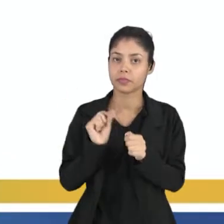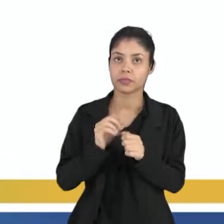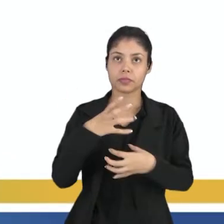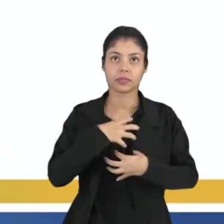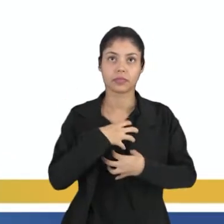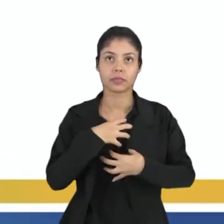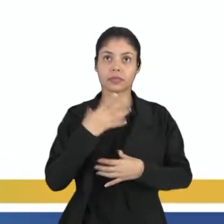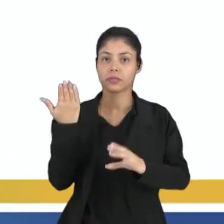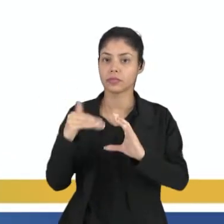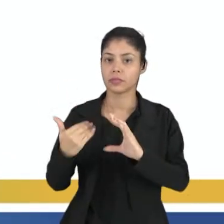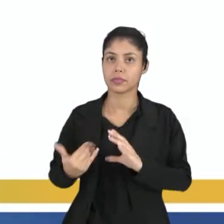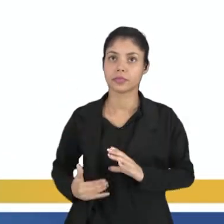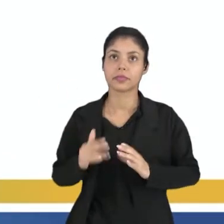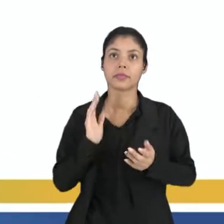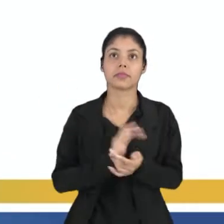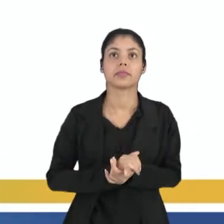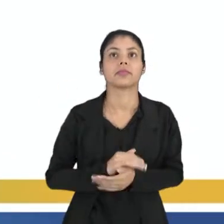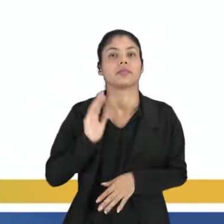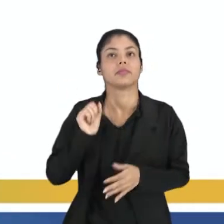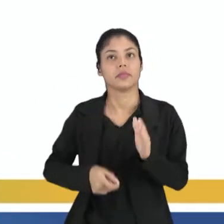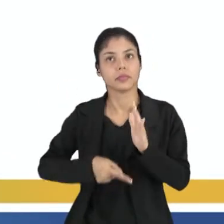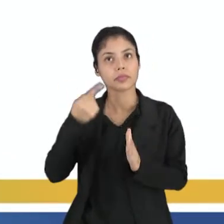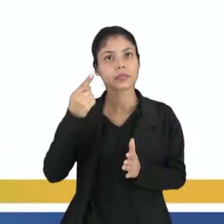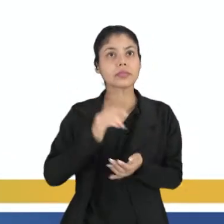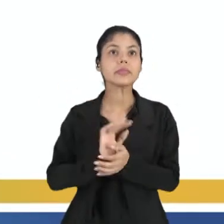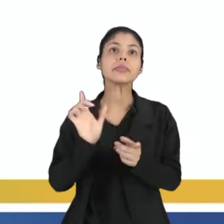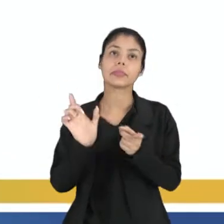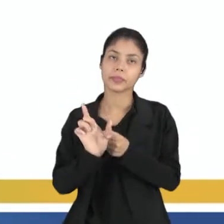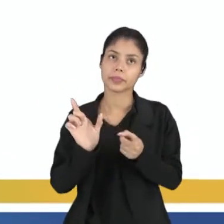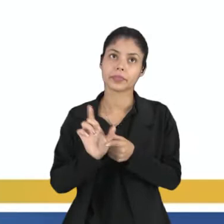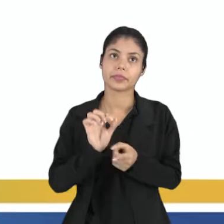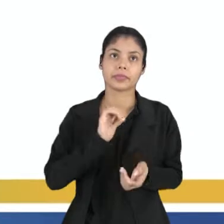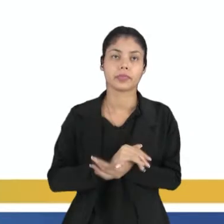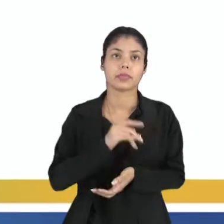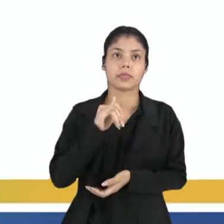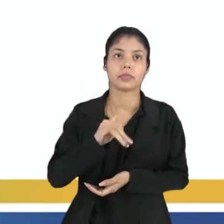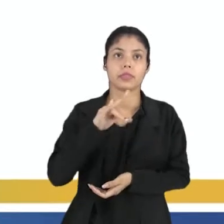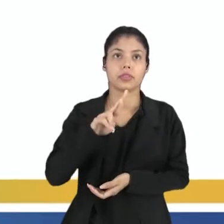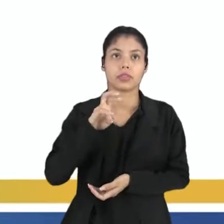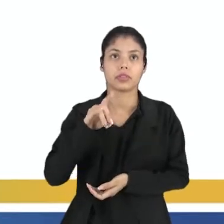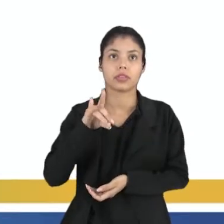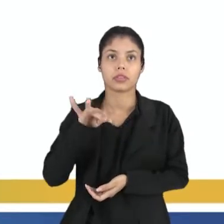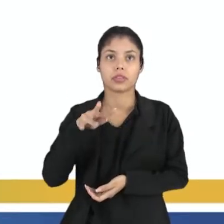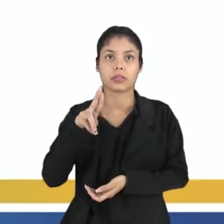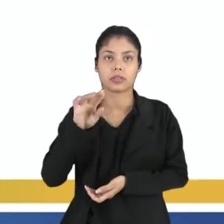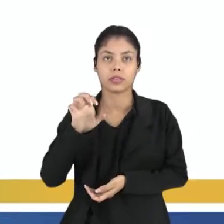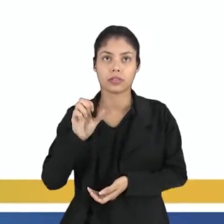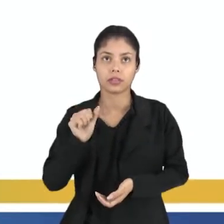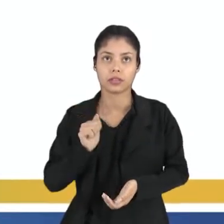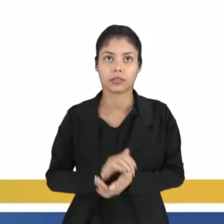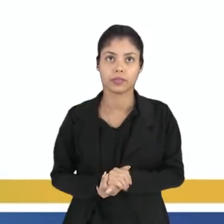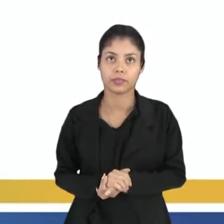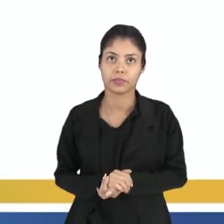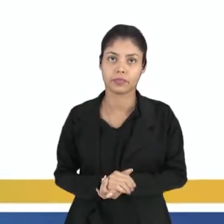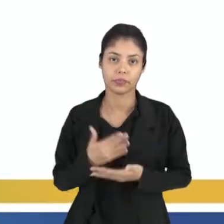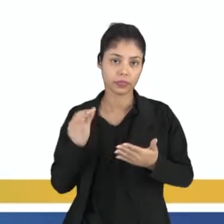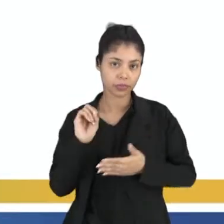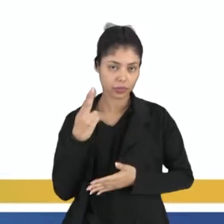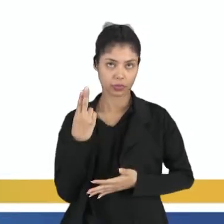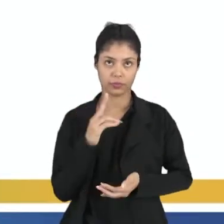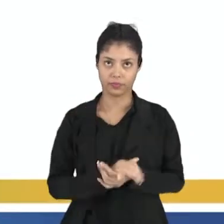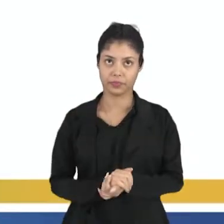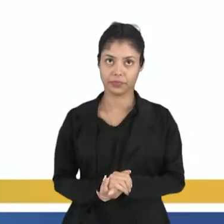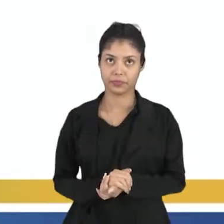de construir os sentidos da mensagem, uma vez que as palavras são interdependentes, ou